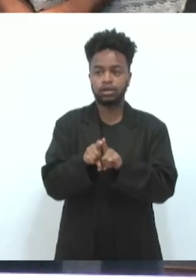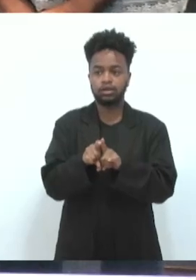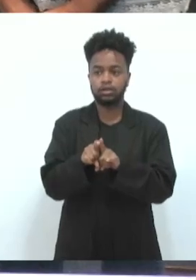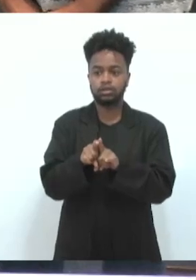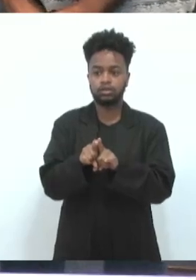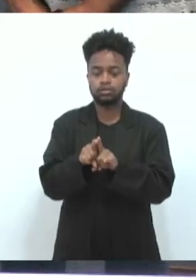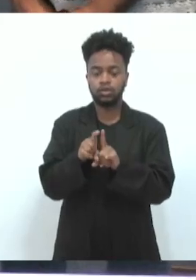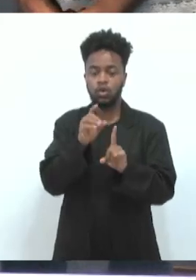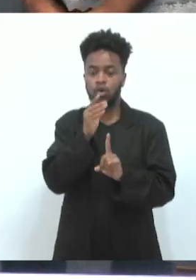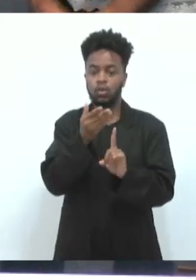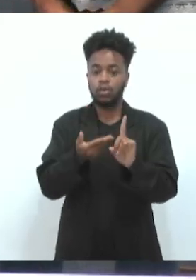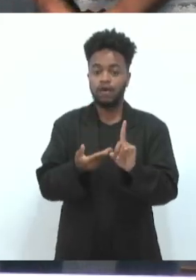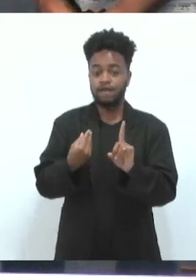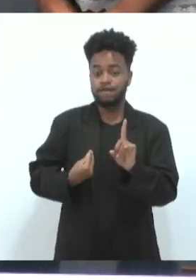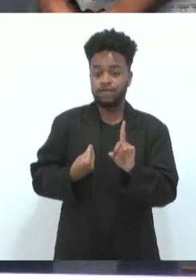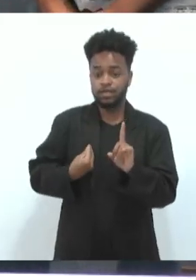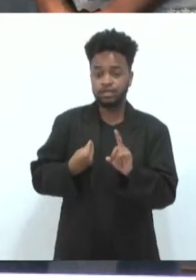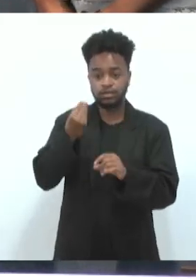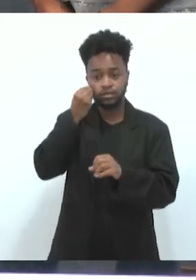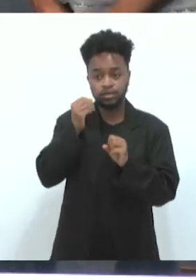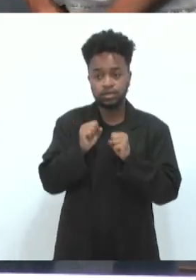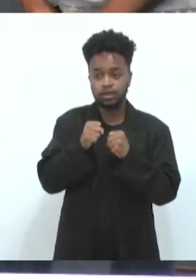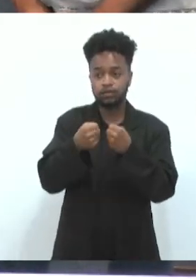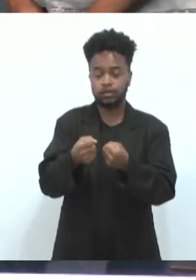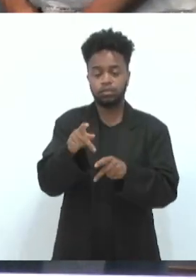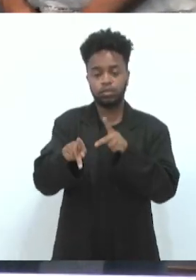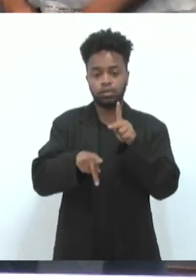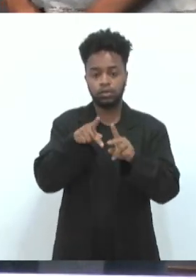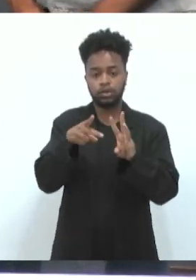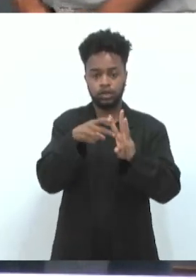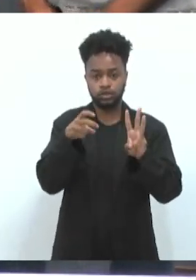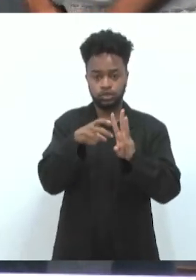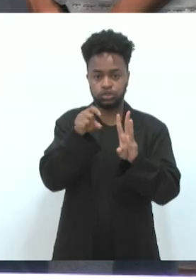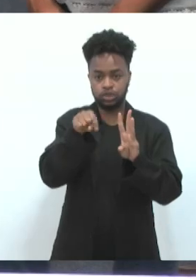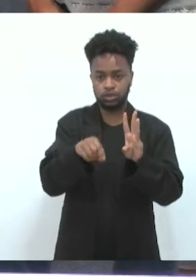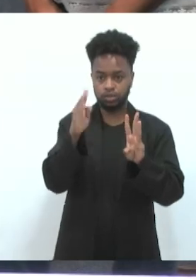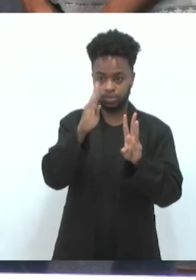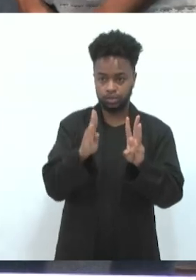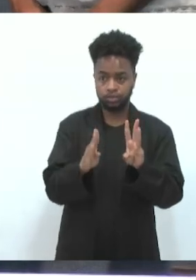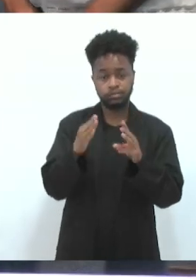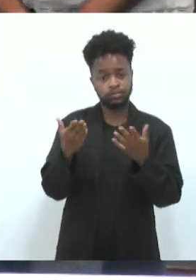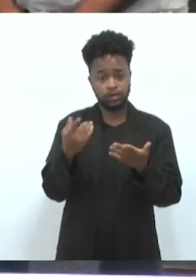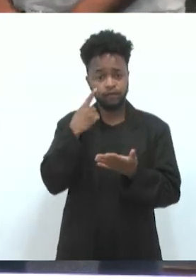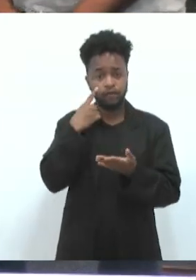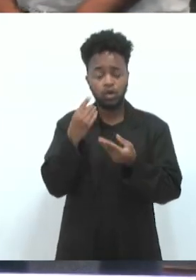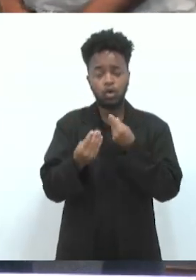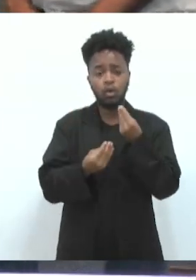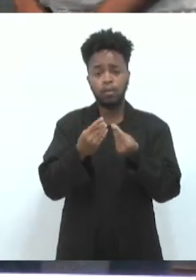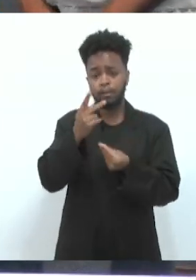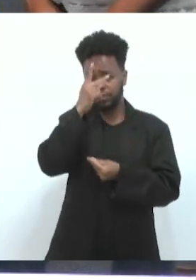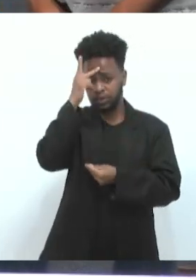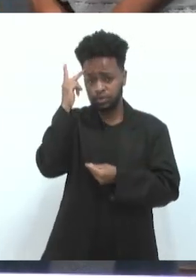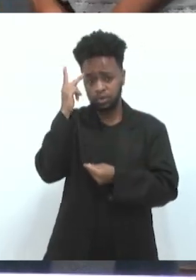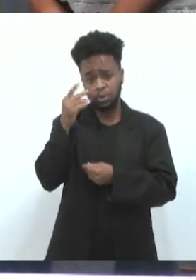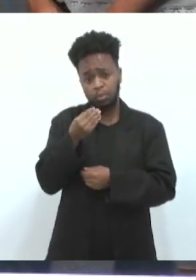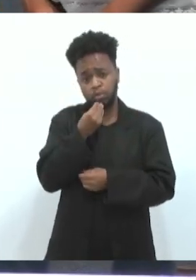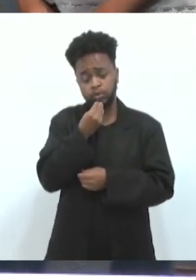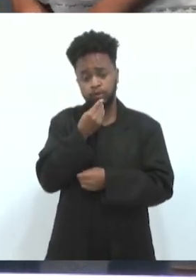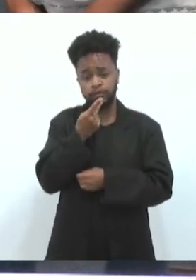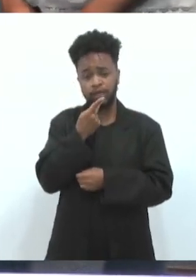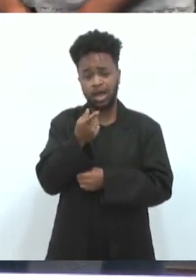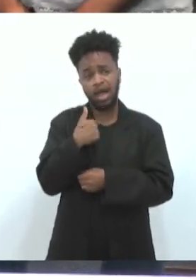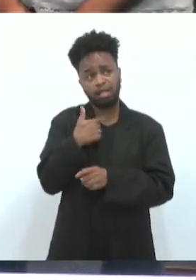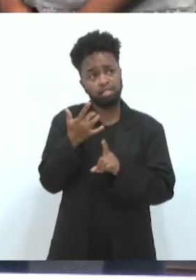sua vida à defesa dos povos indígenas no Brasil. Vejam que coisa, uma pessoa que tinha tudo para ficar vitimizada